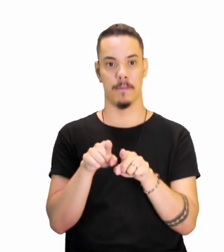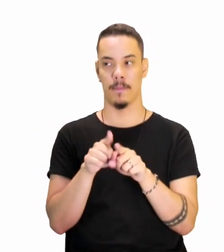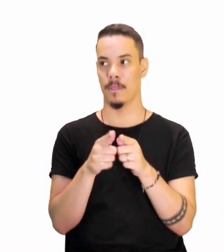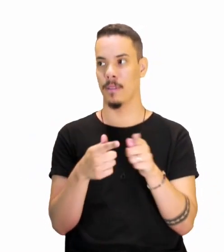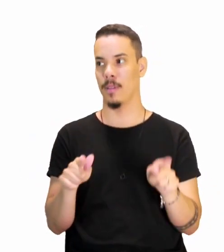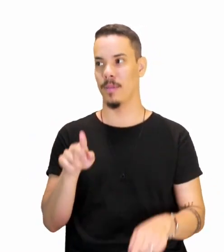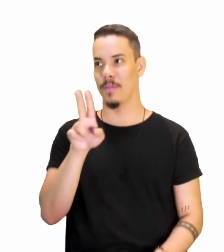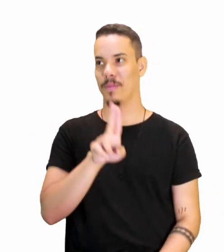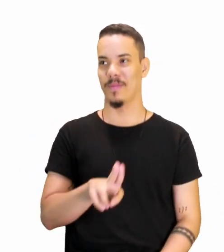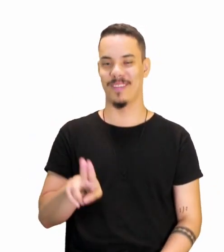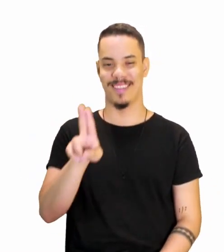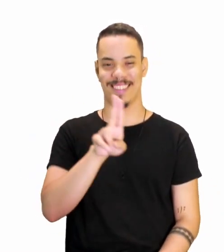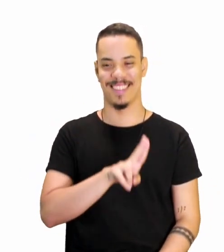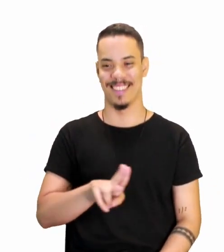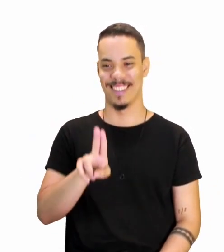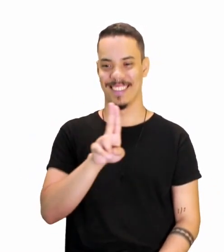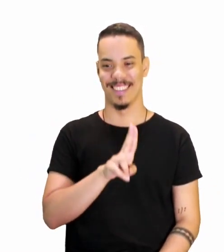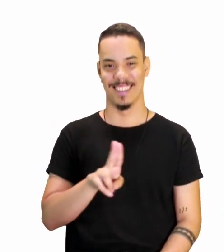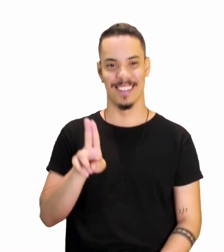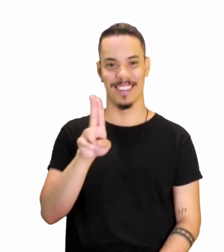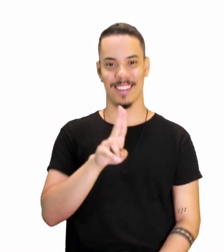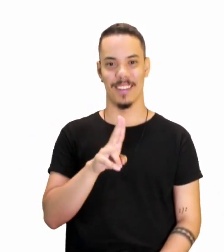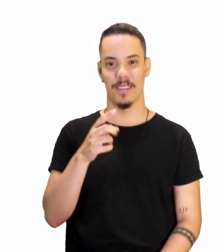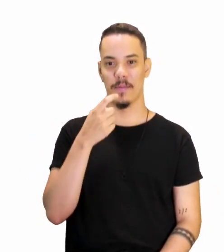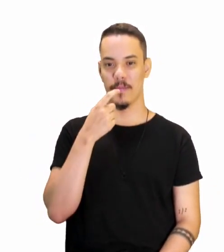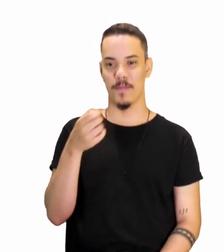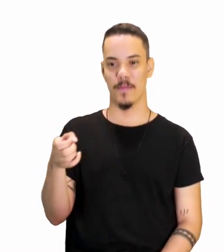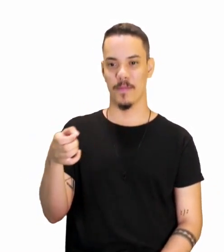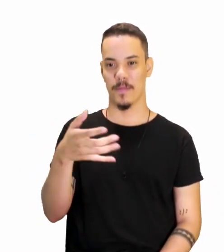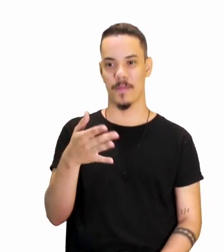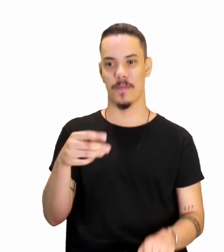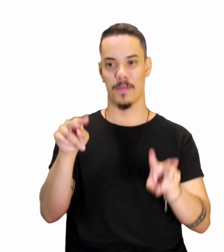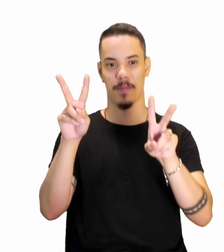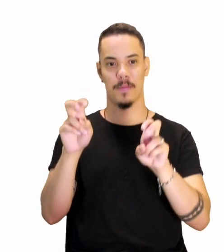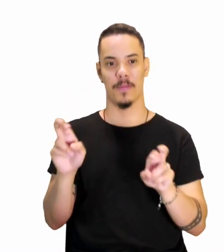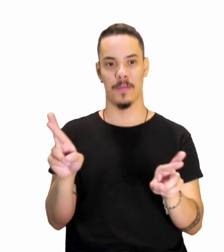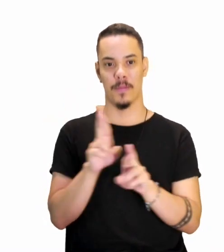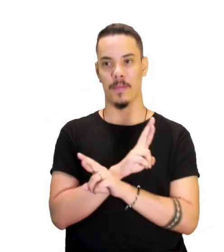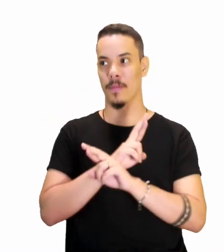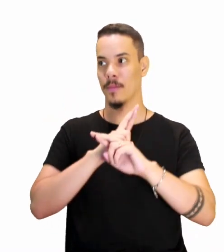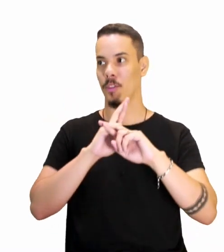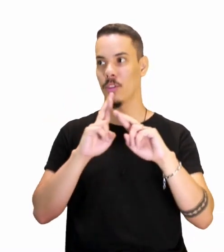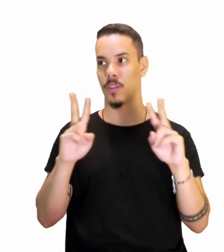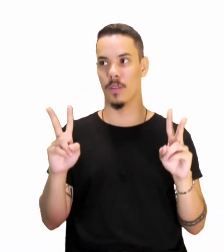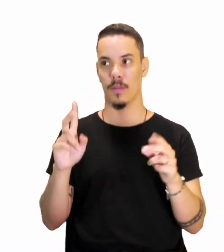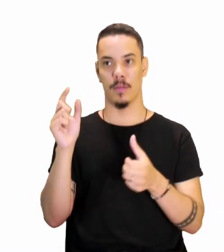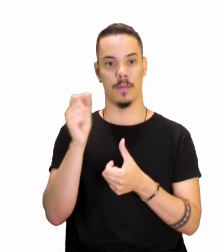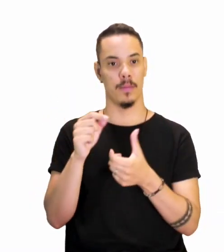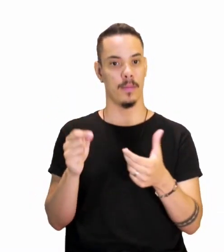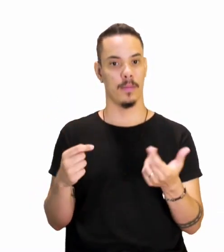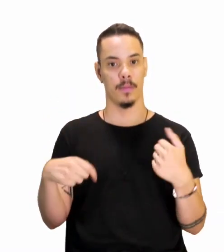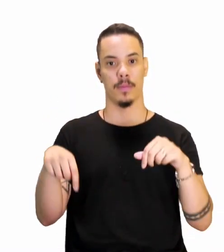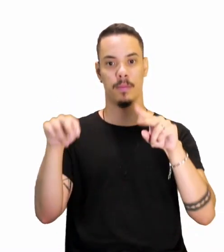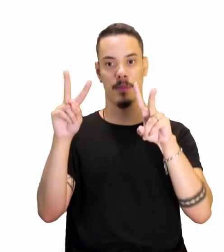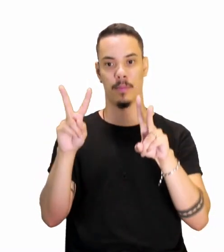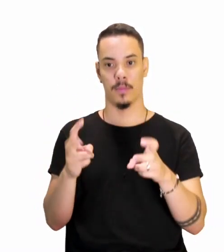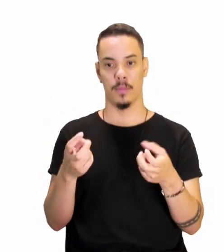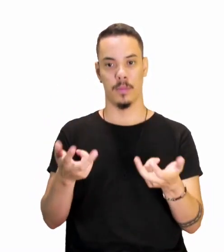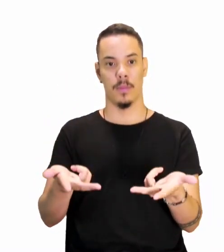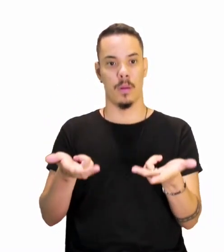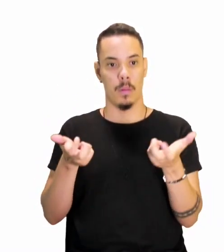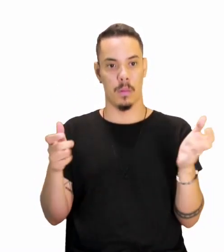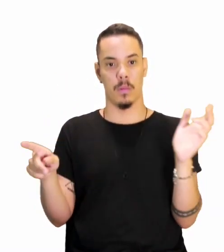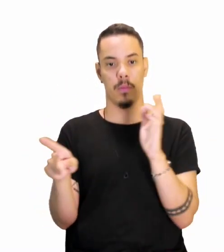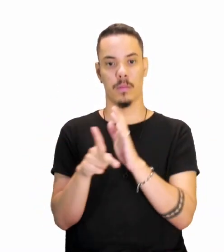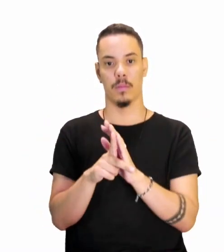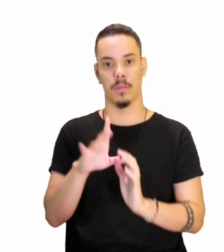de uso contemporâneo, né? Contemporânea em relação aos diferentes tópicos gramaticais, de forma a perceber diferenças